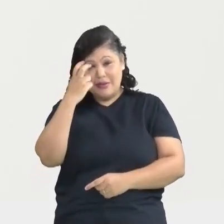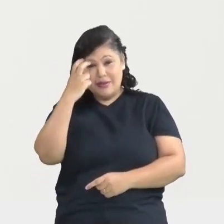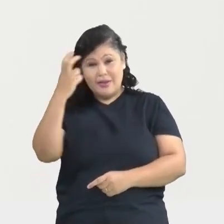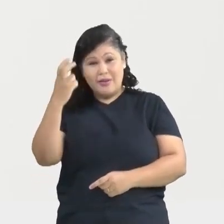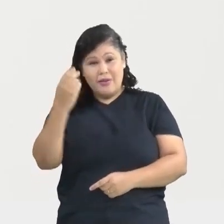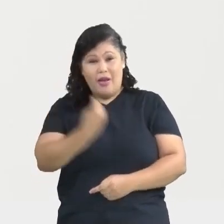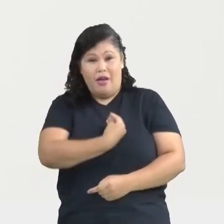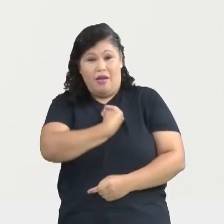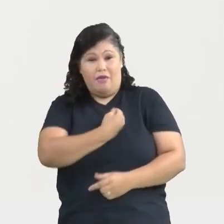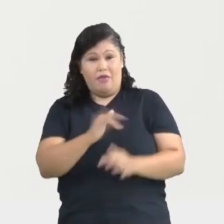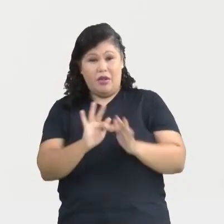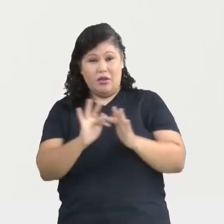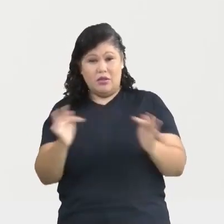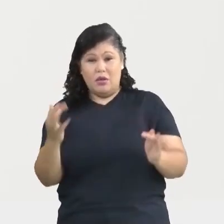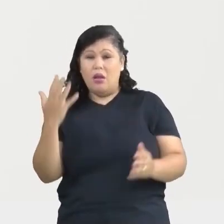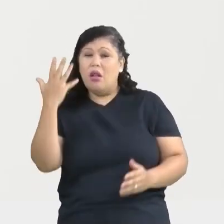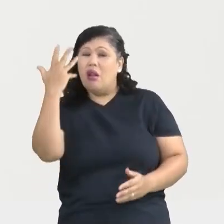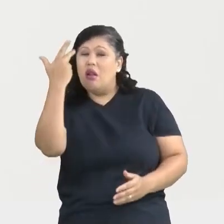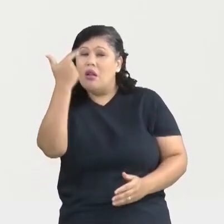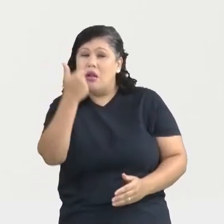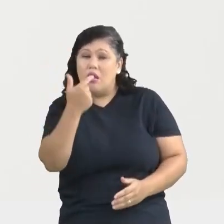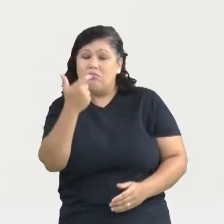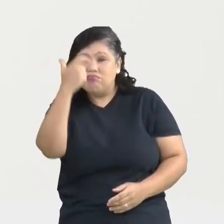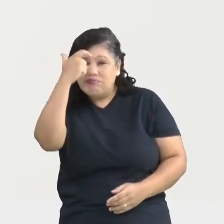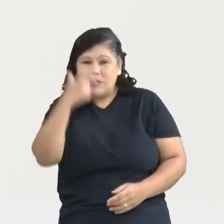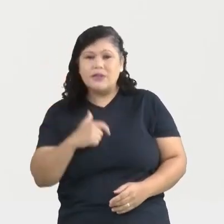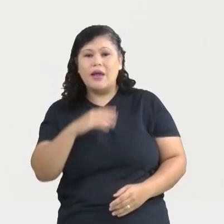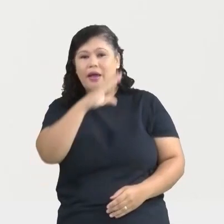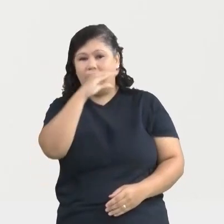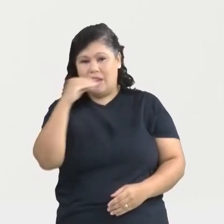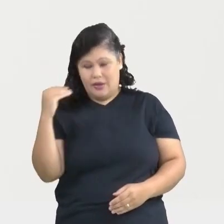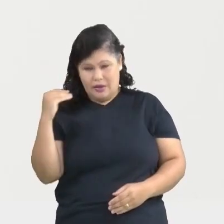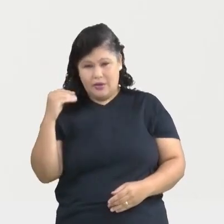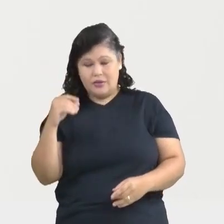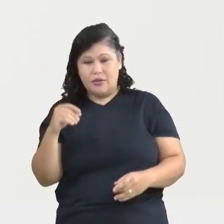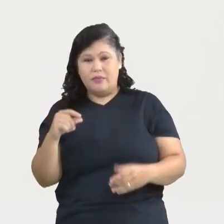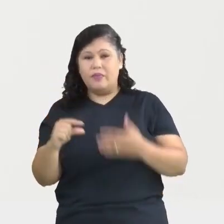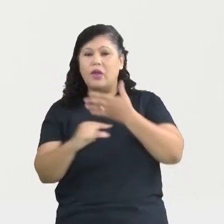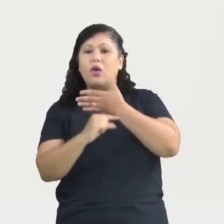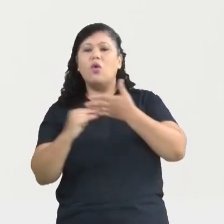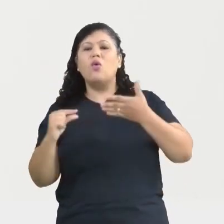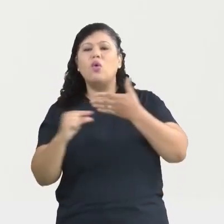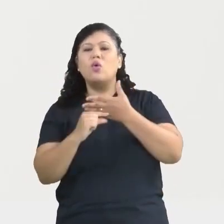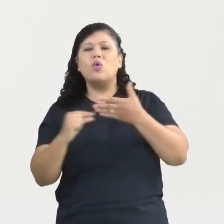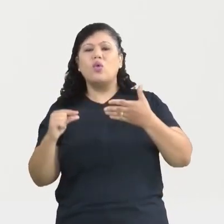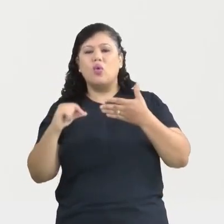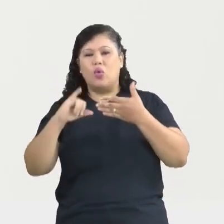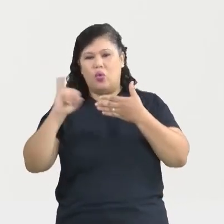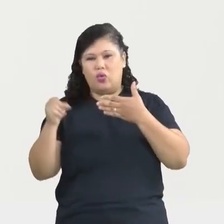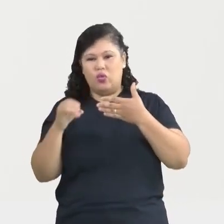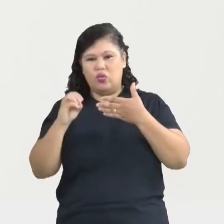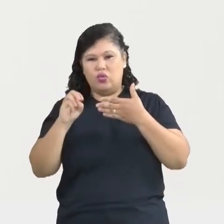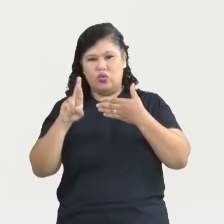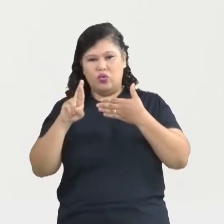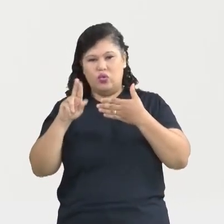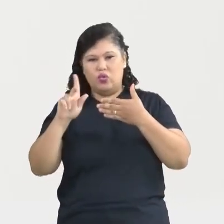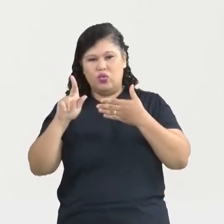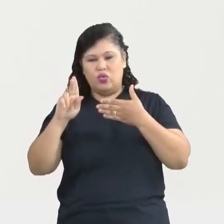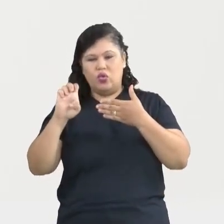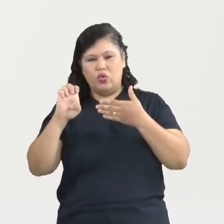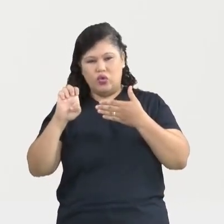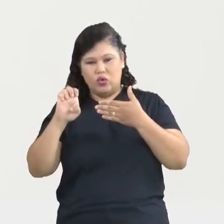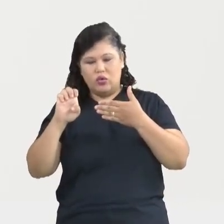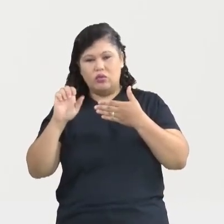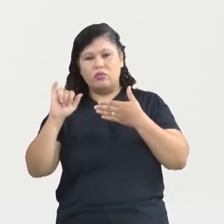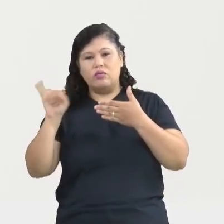é lindo ser criança. E quem é o autor? Quem escreveu este poema? Jorge Jacinto da